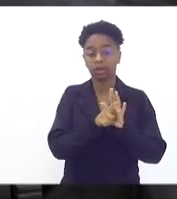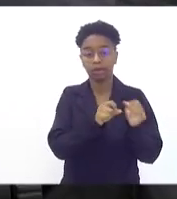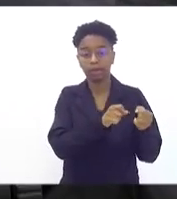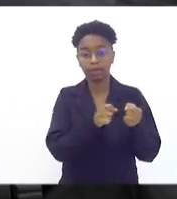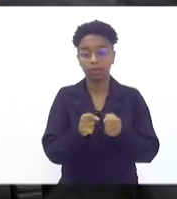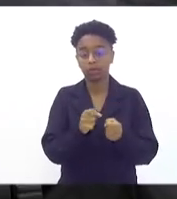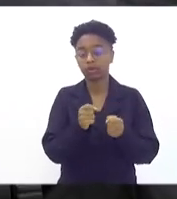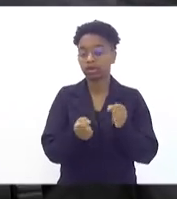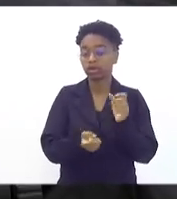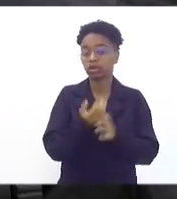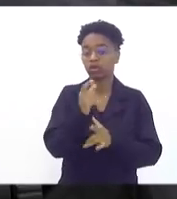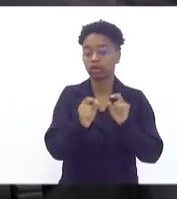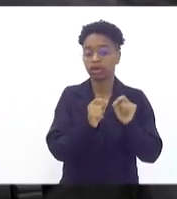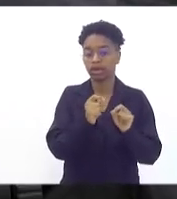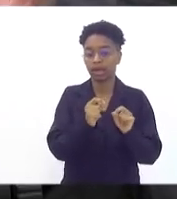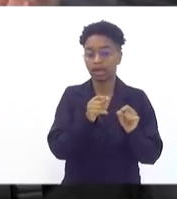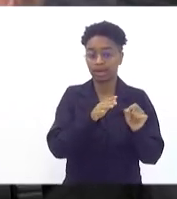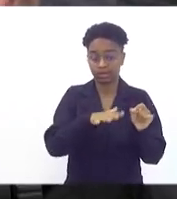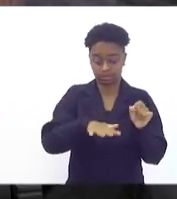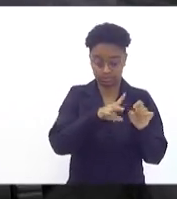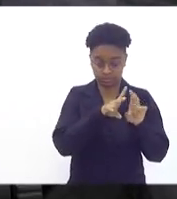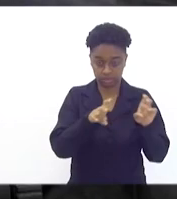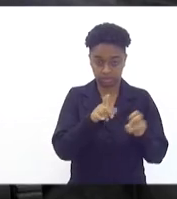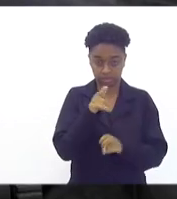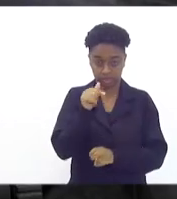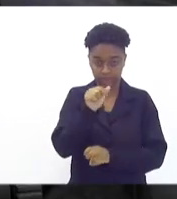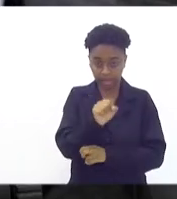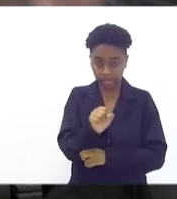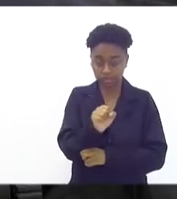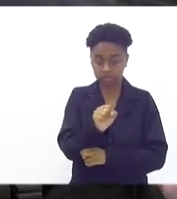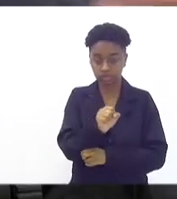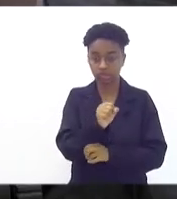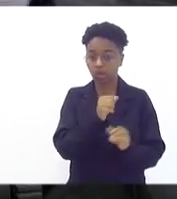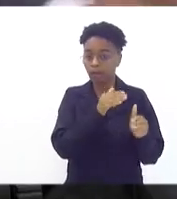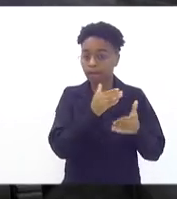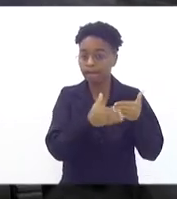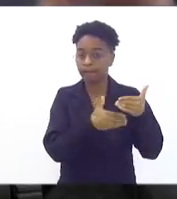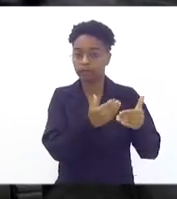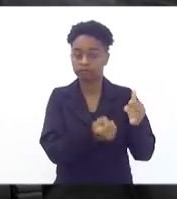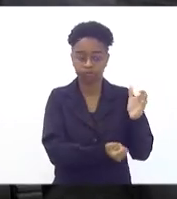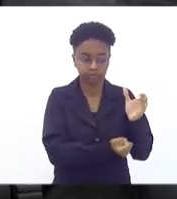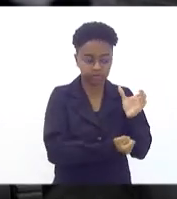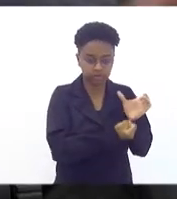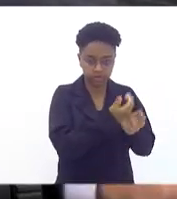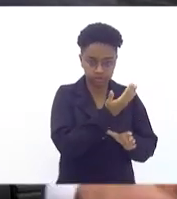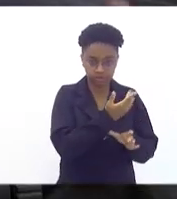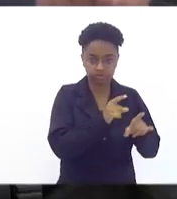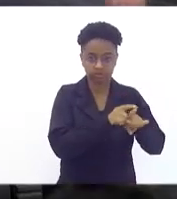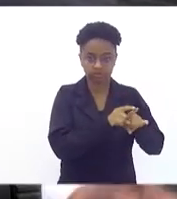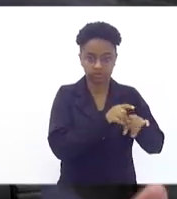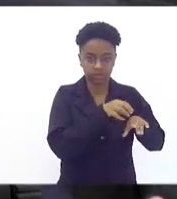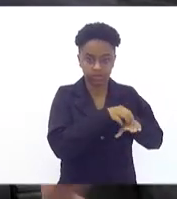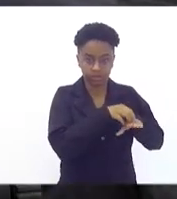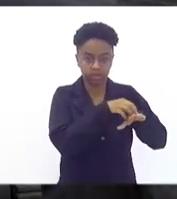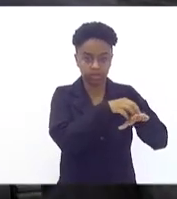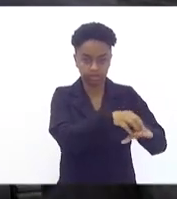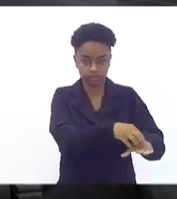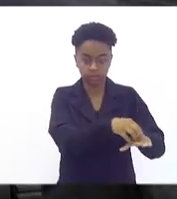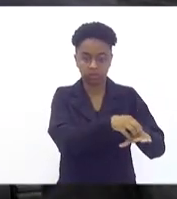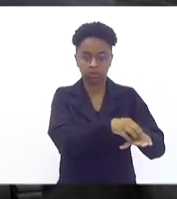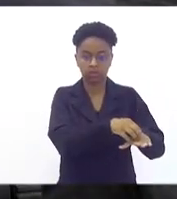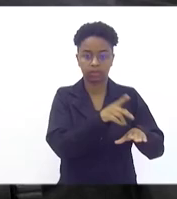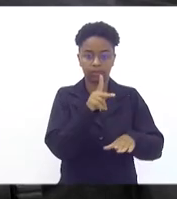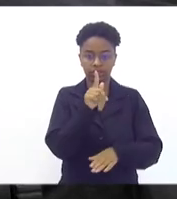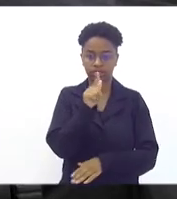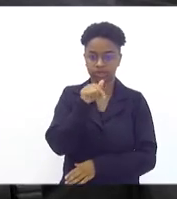estabeleceu que na matéria de gás de gás canalizado o processo da produção e o transporte da produção da